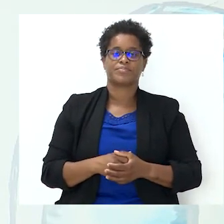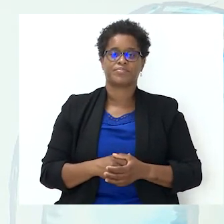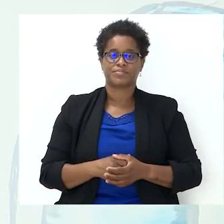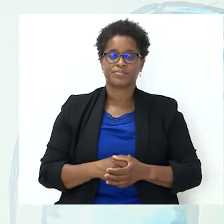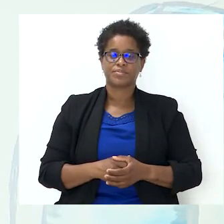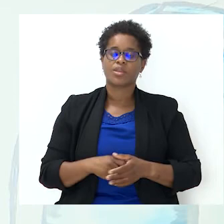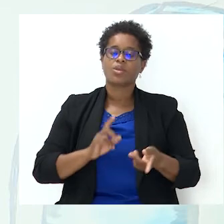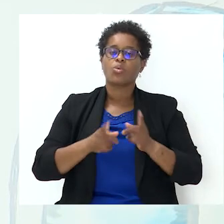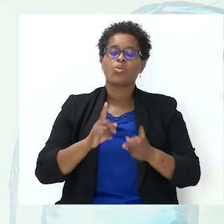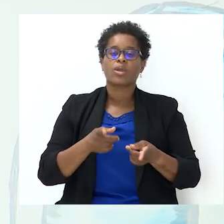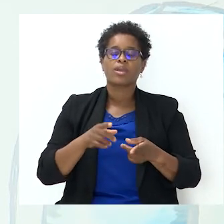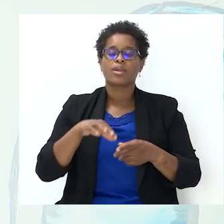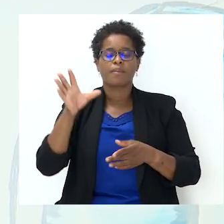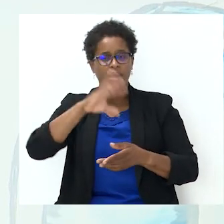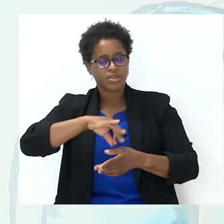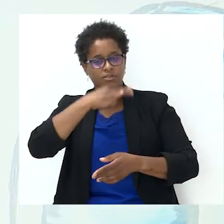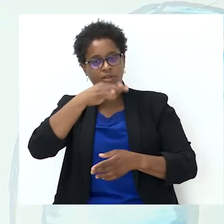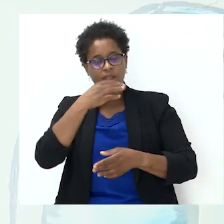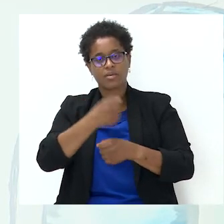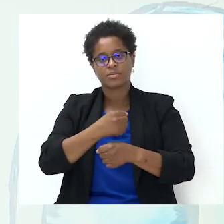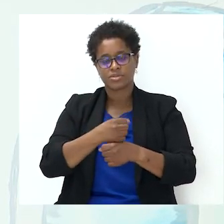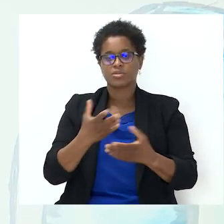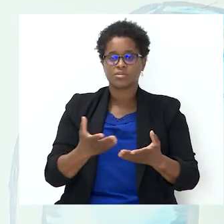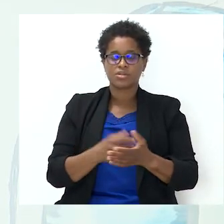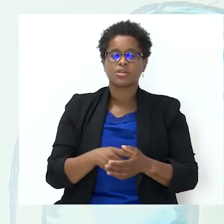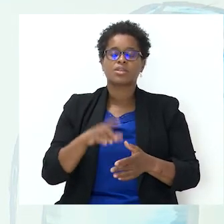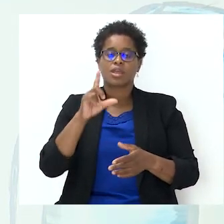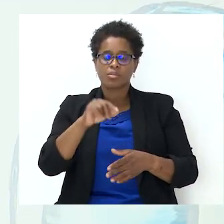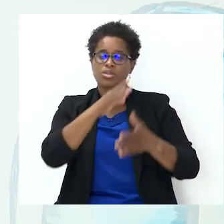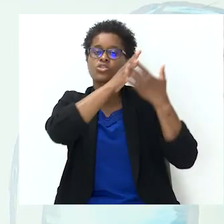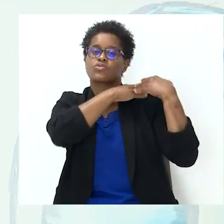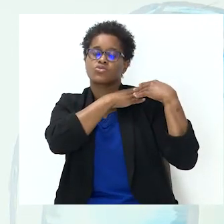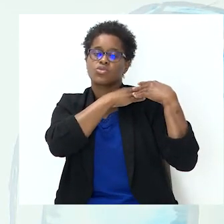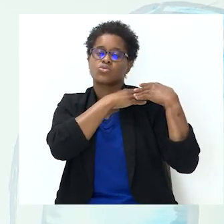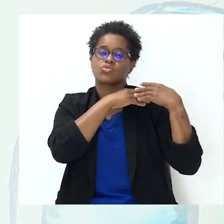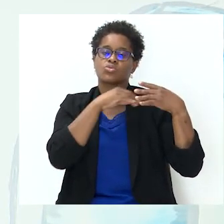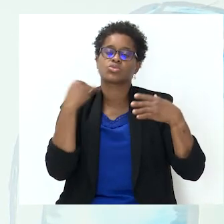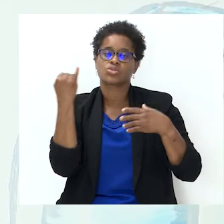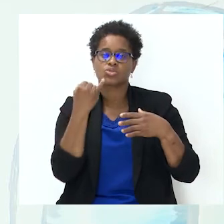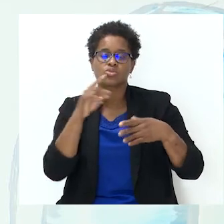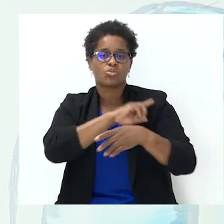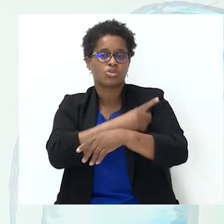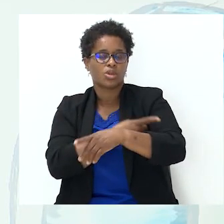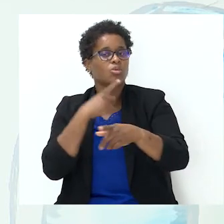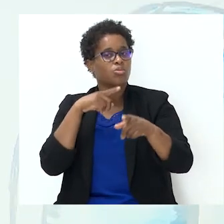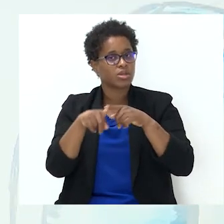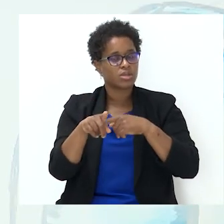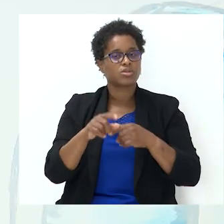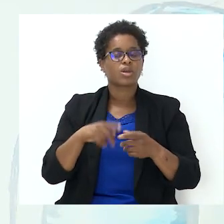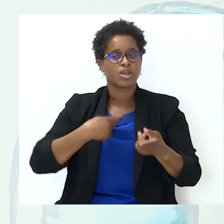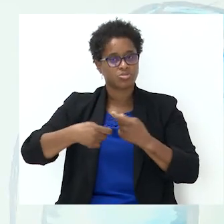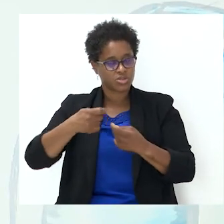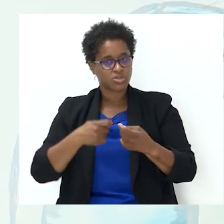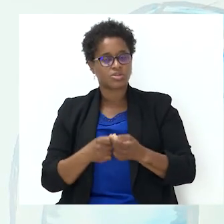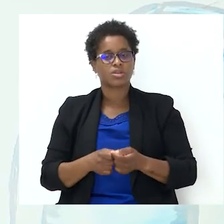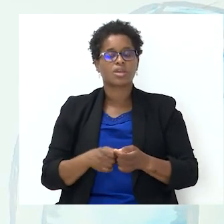O que é mais que nós falamos? Falamos das funções dos órgãos do poder político e